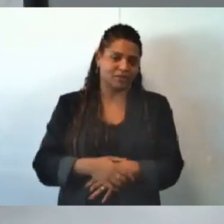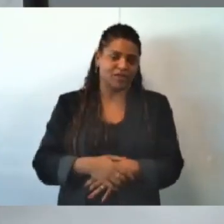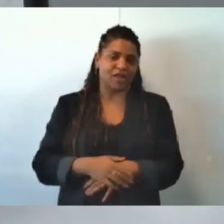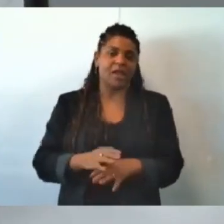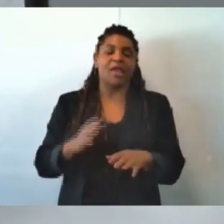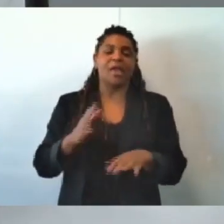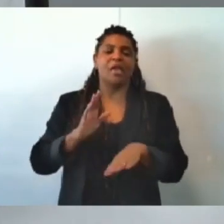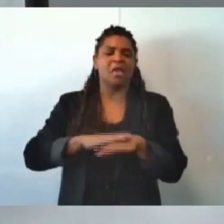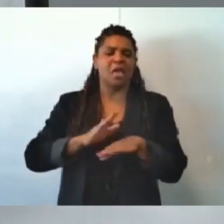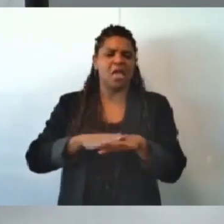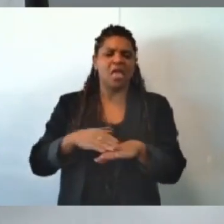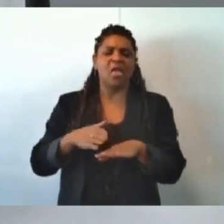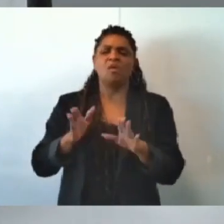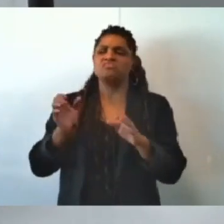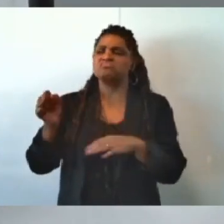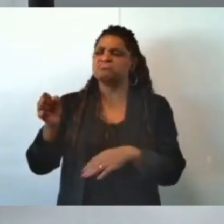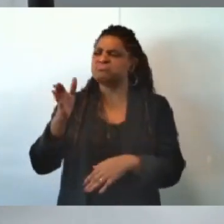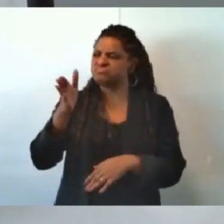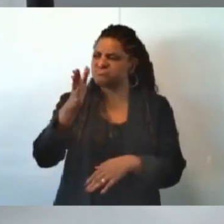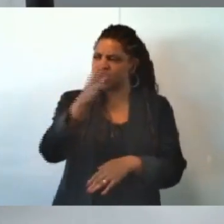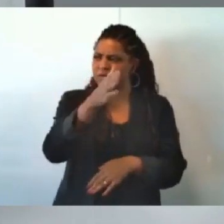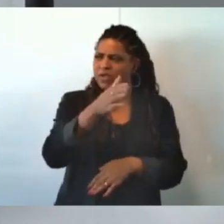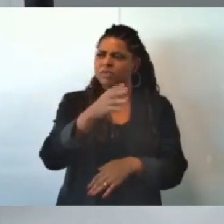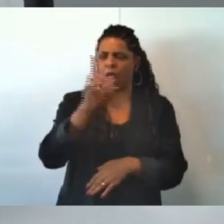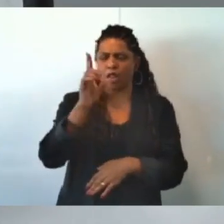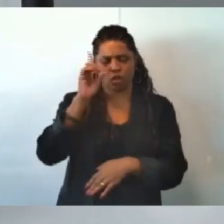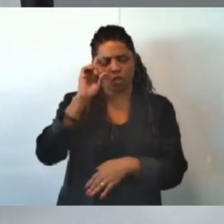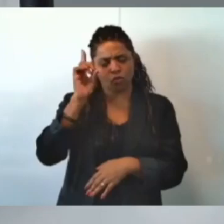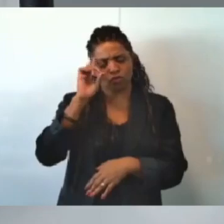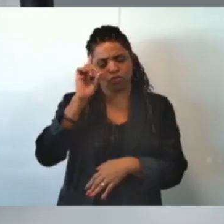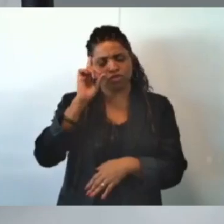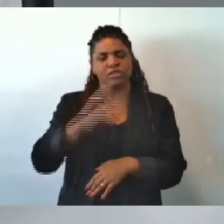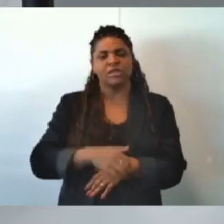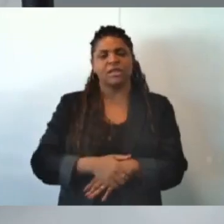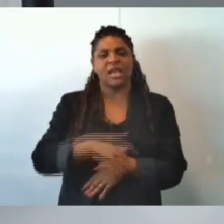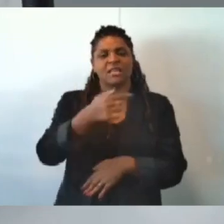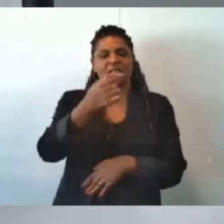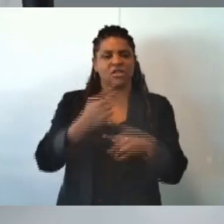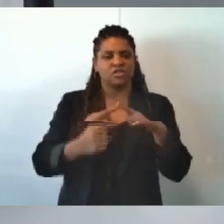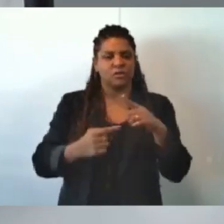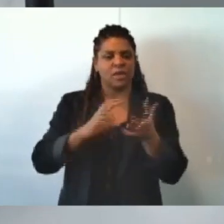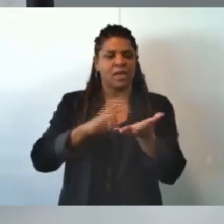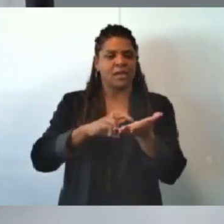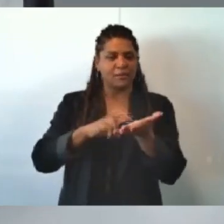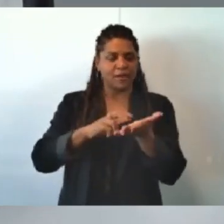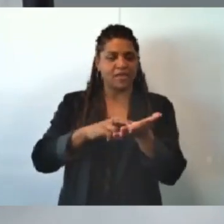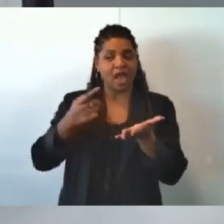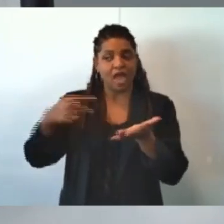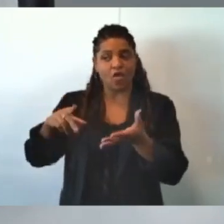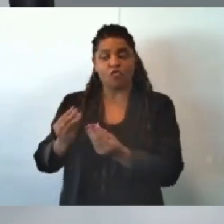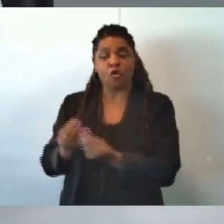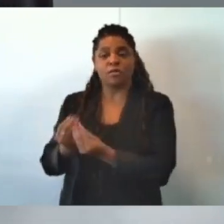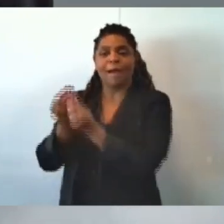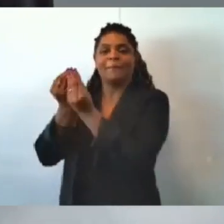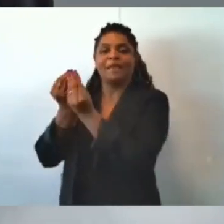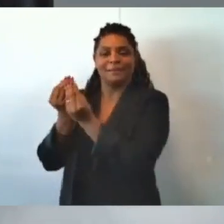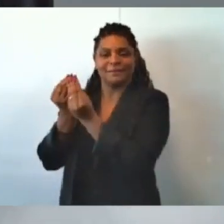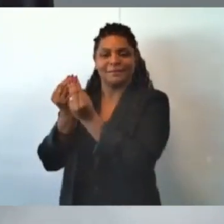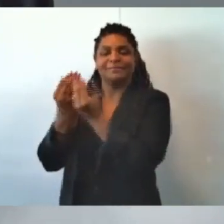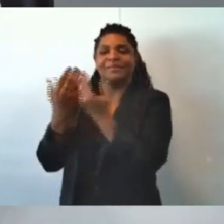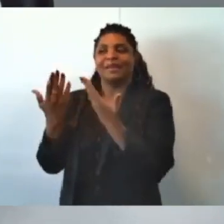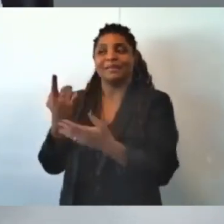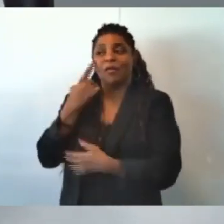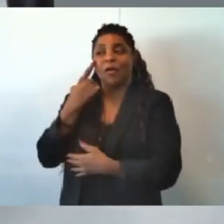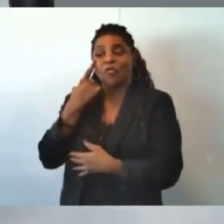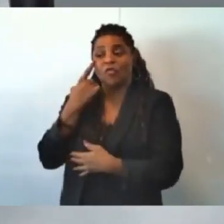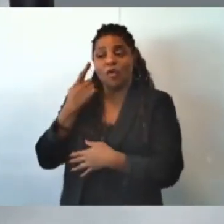todo dia, religiosamente, né, 7:30 da manhã, estou naquela missa, eles ocuparam a pecinha. Então, você não conseguia passar,